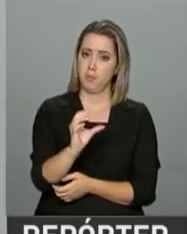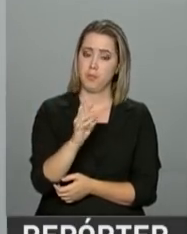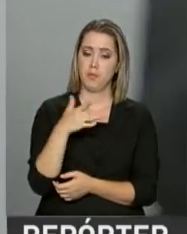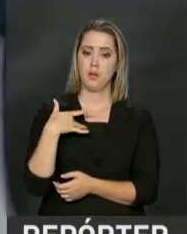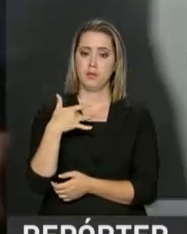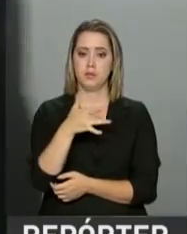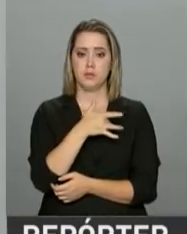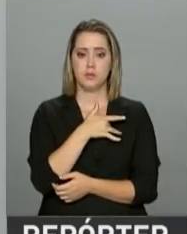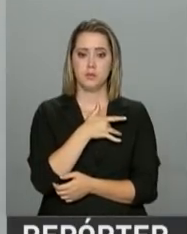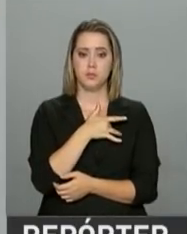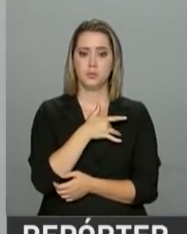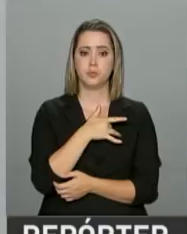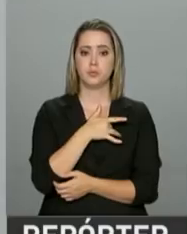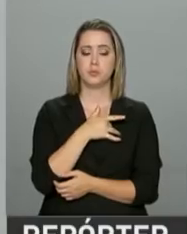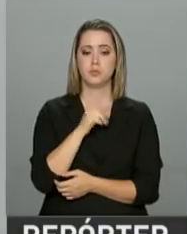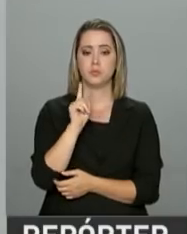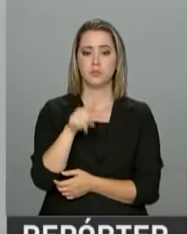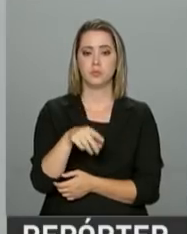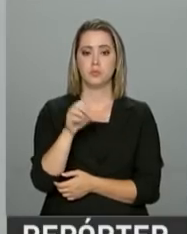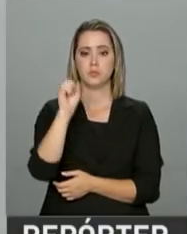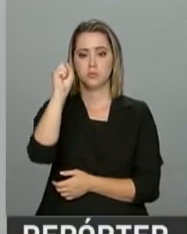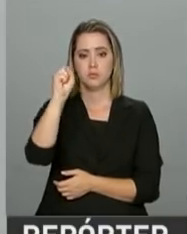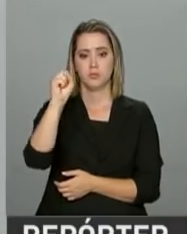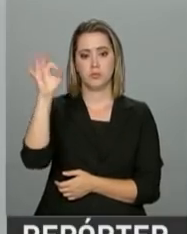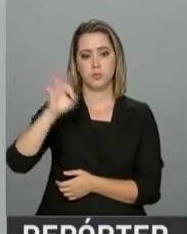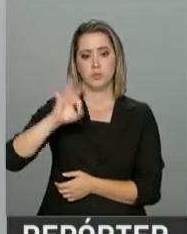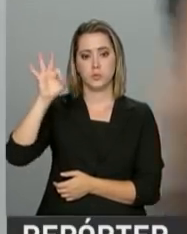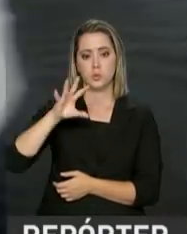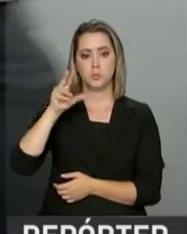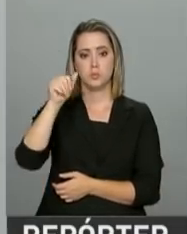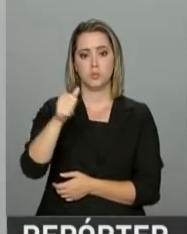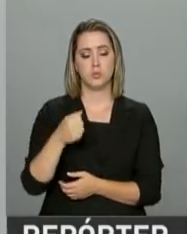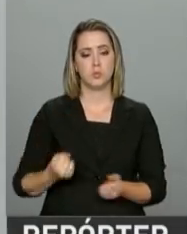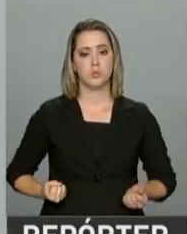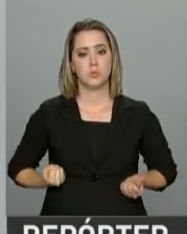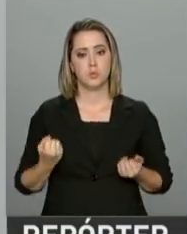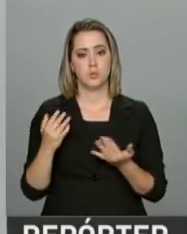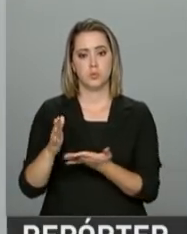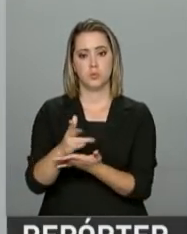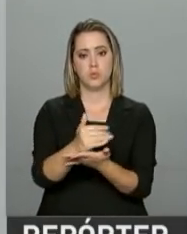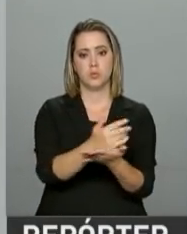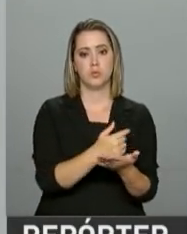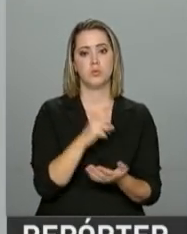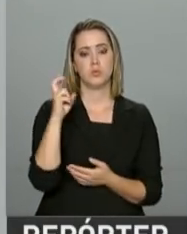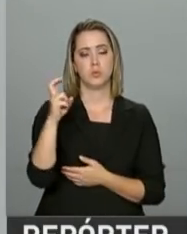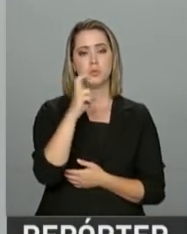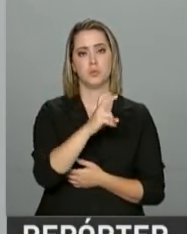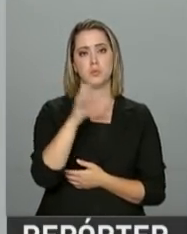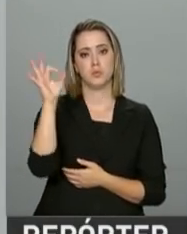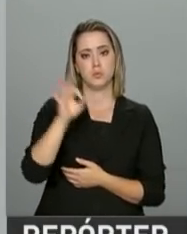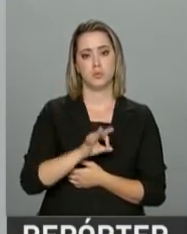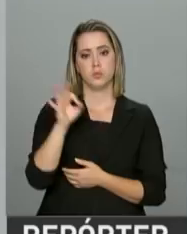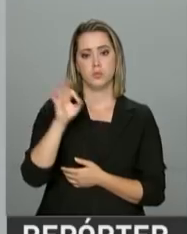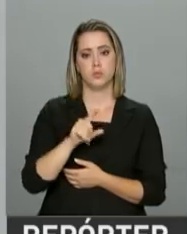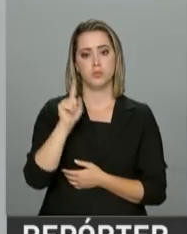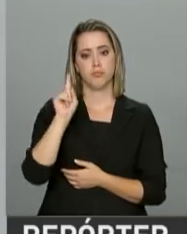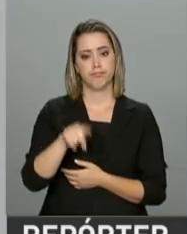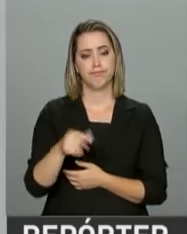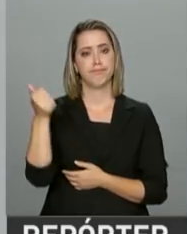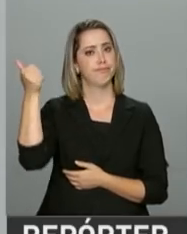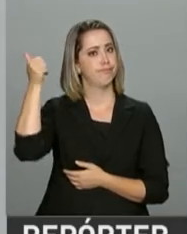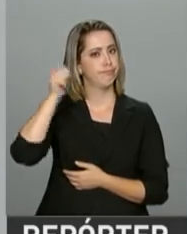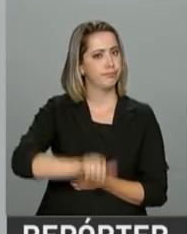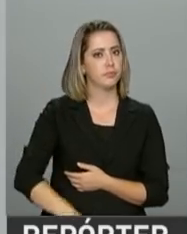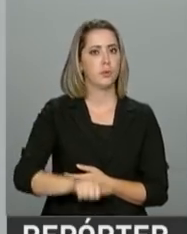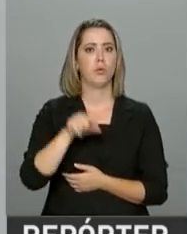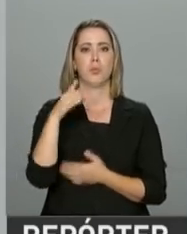pública foi gasto 88% de tudo que arrecadamos com a Previdência 55 O pior é